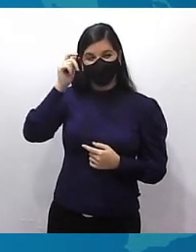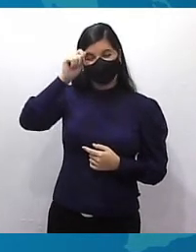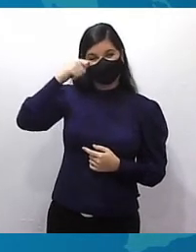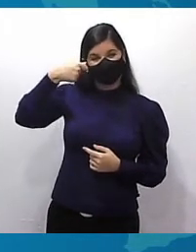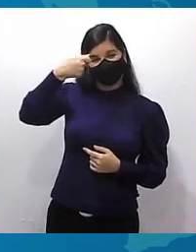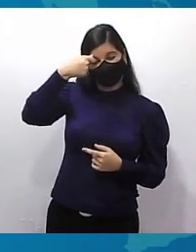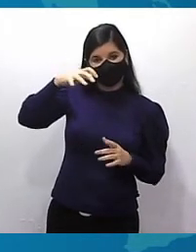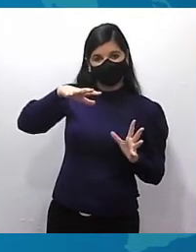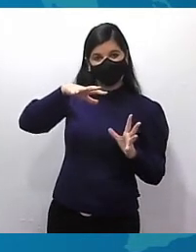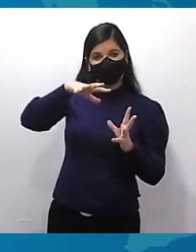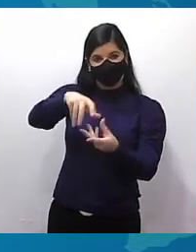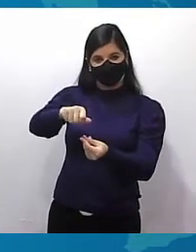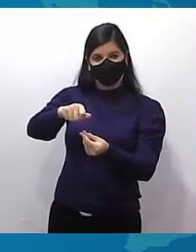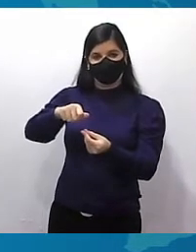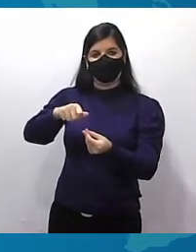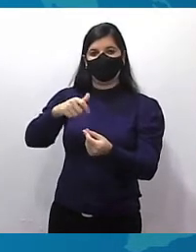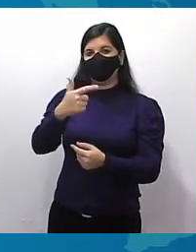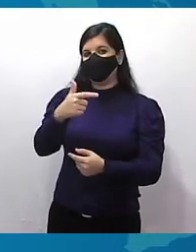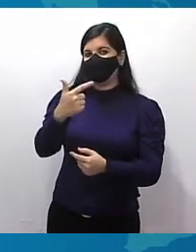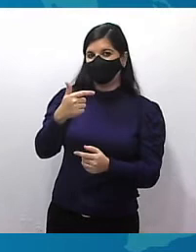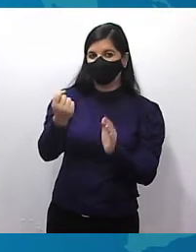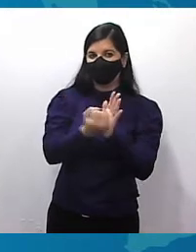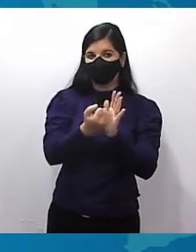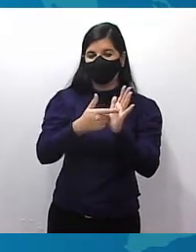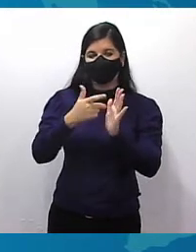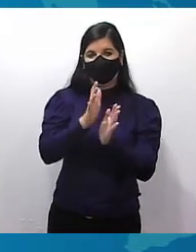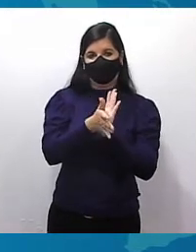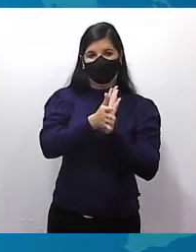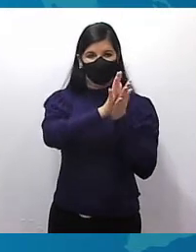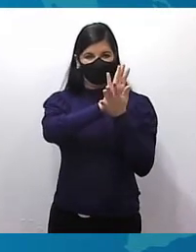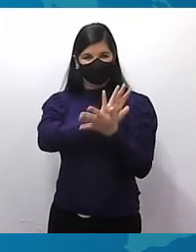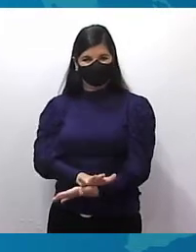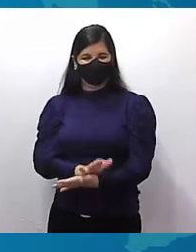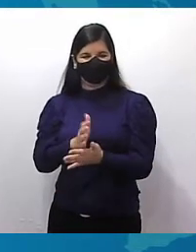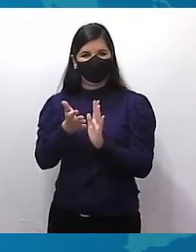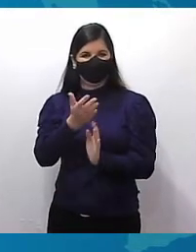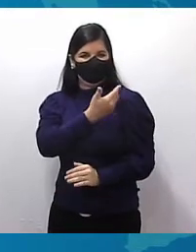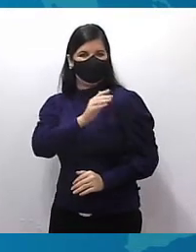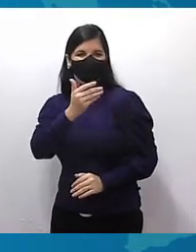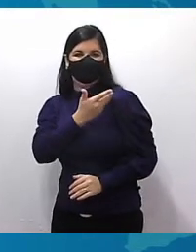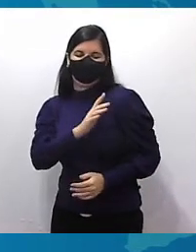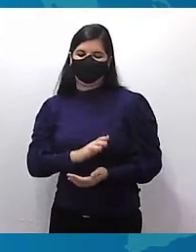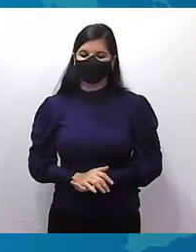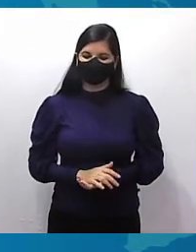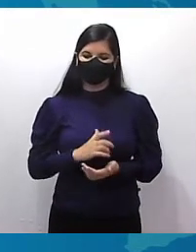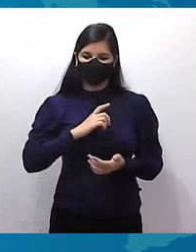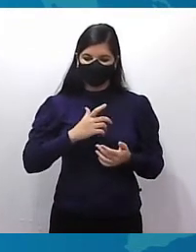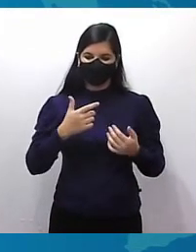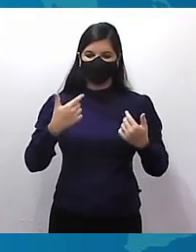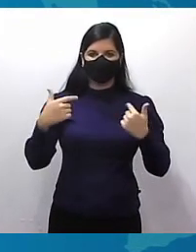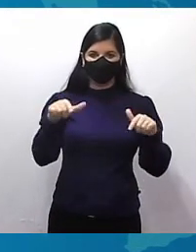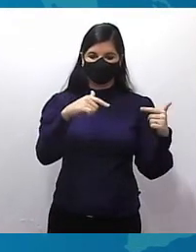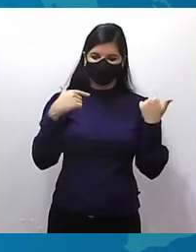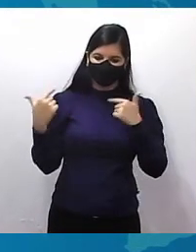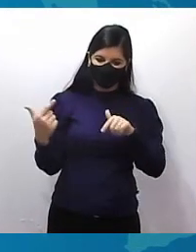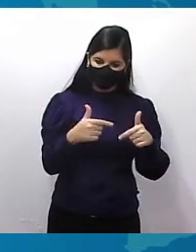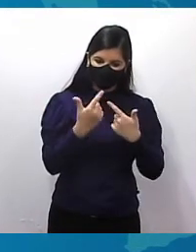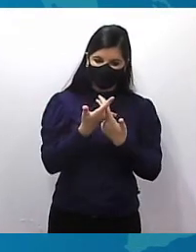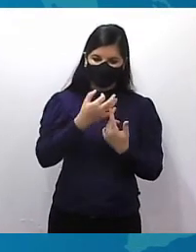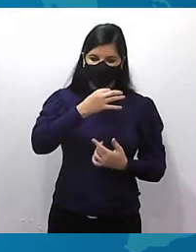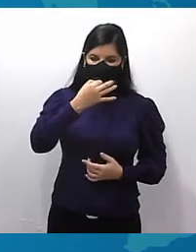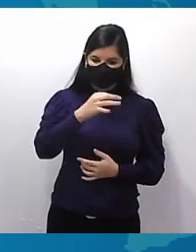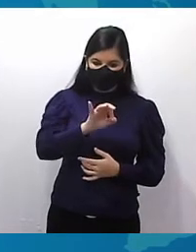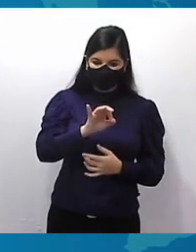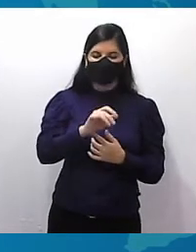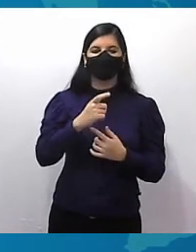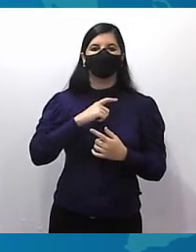negras em um mundo onde não tem a marca do racismo nem da opressão. Working as a critic and a current